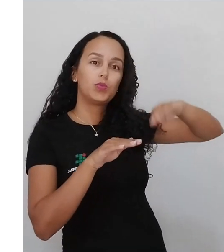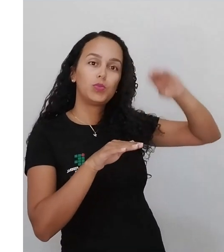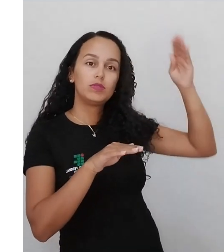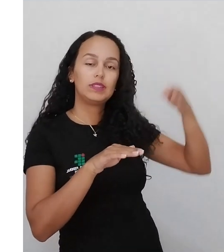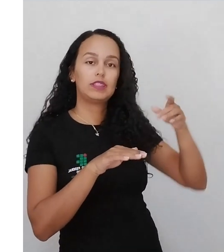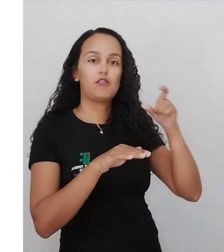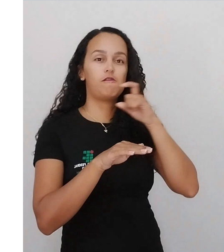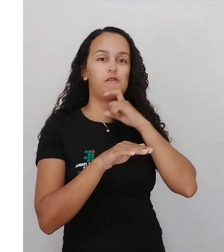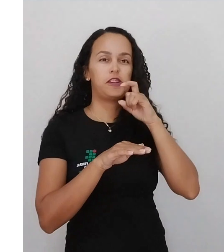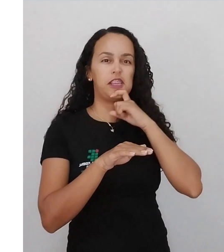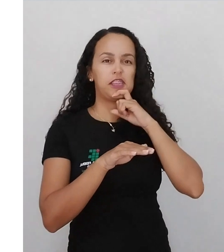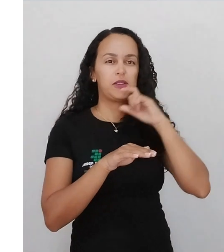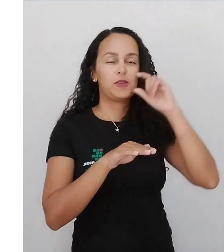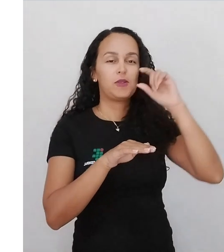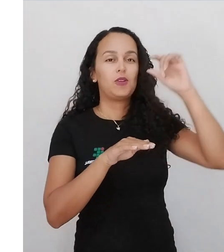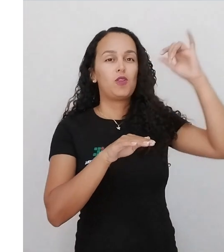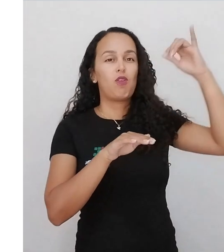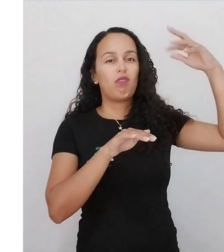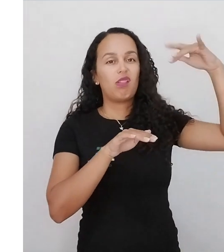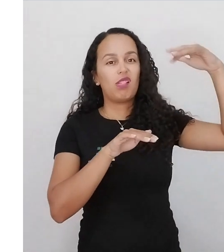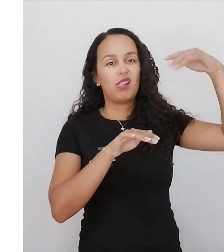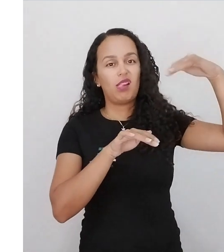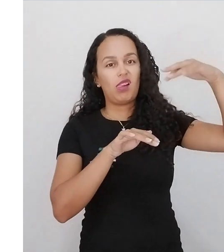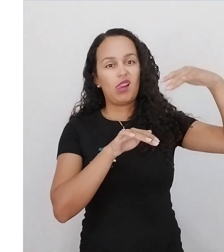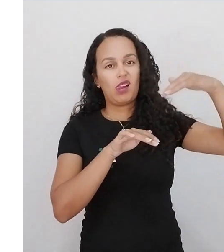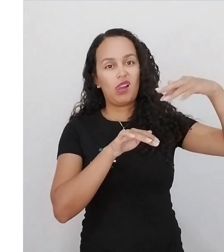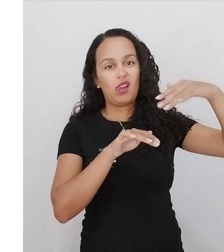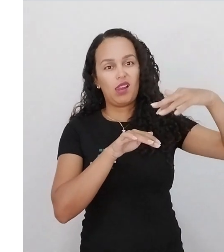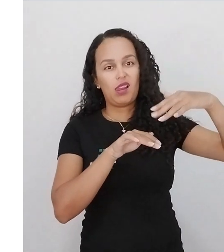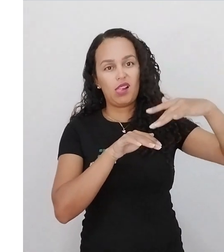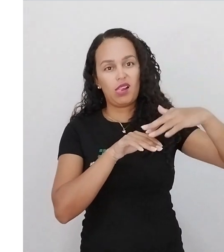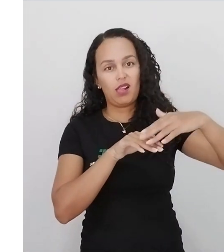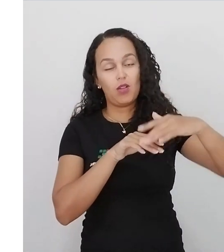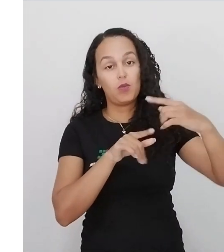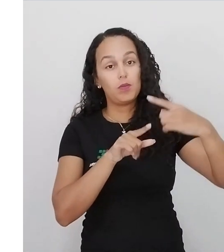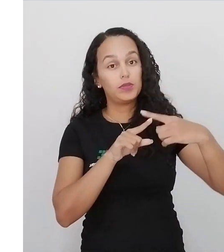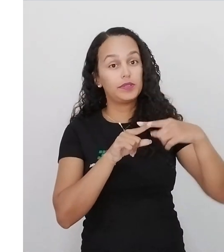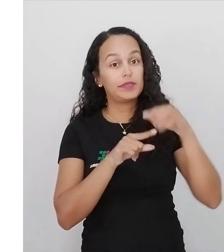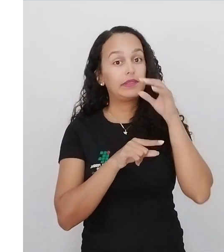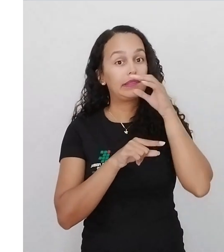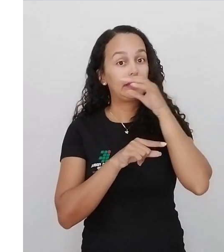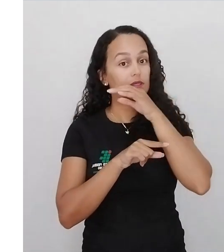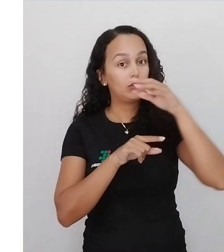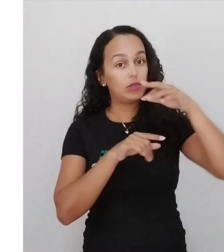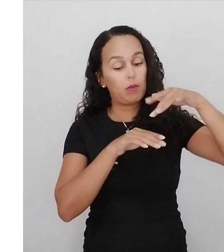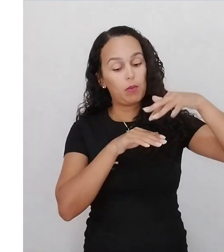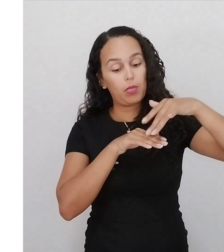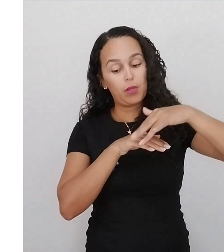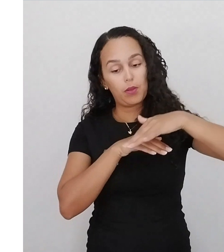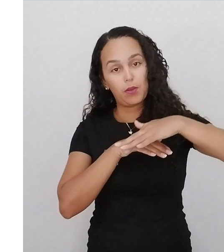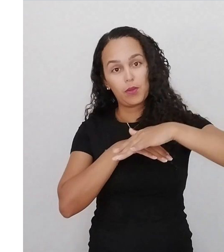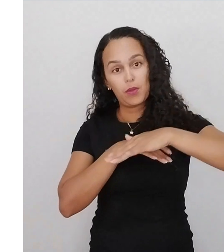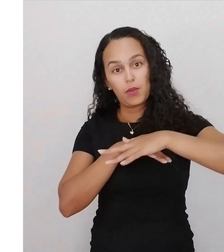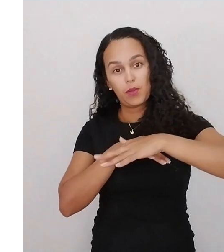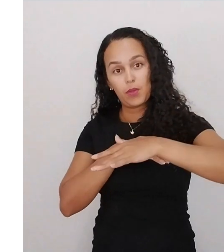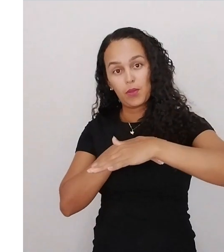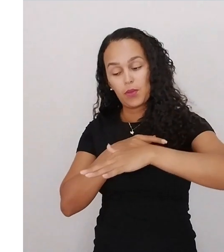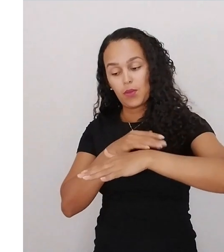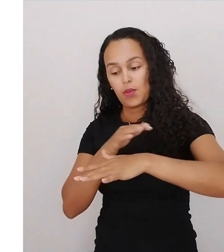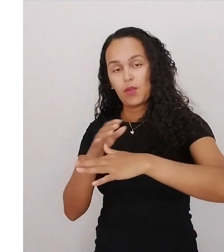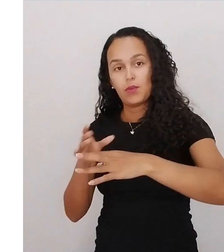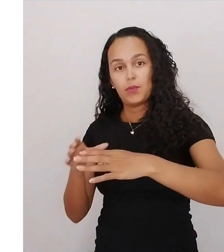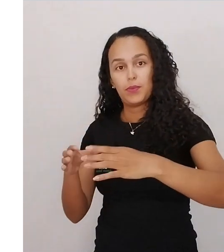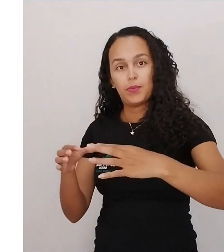isso lagos se formavam, nesses lagos existiam elementos como o hidrogênio,